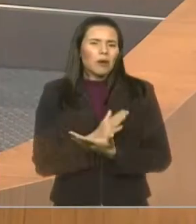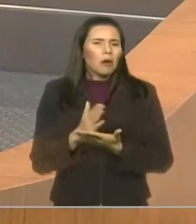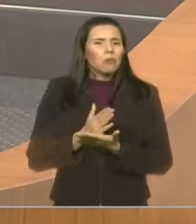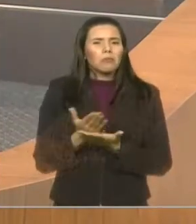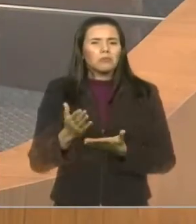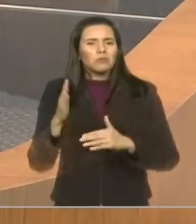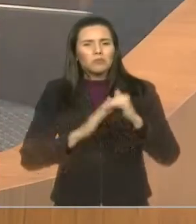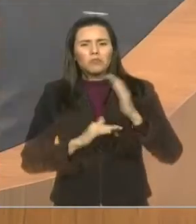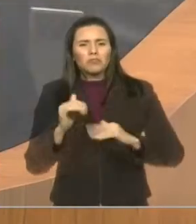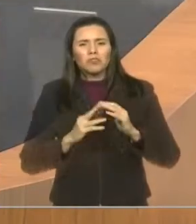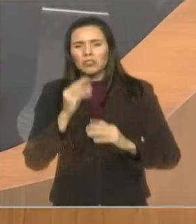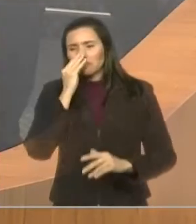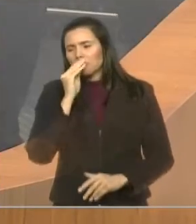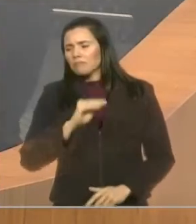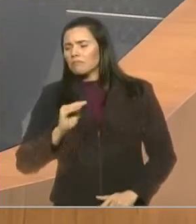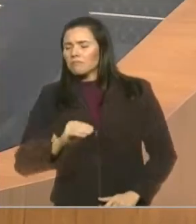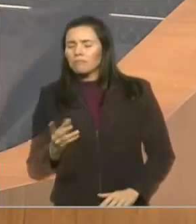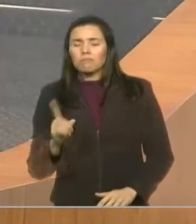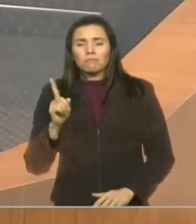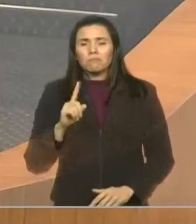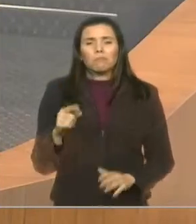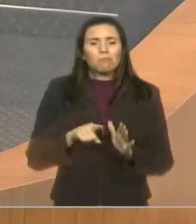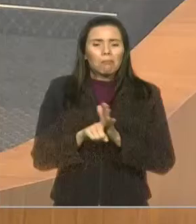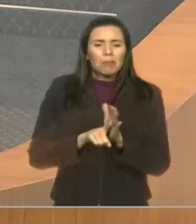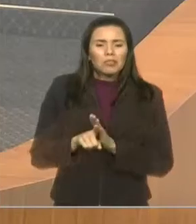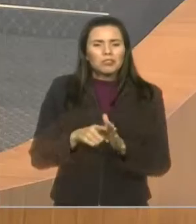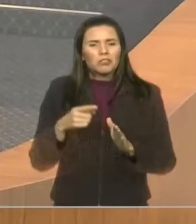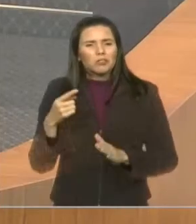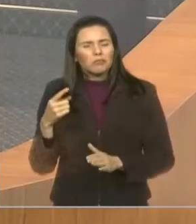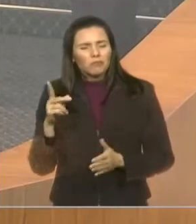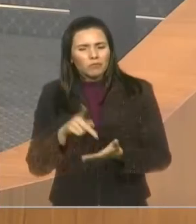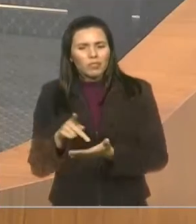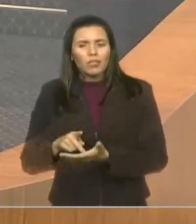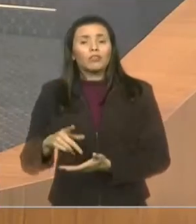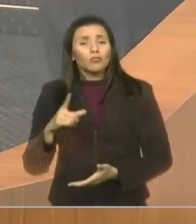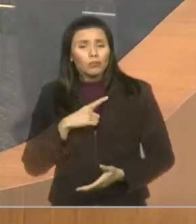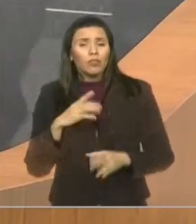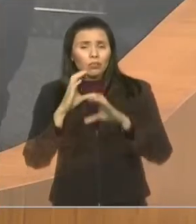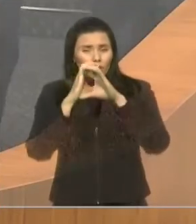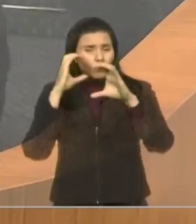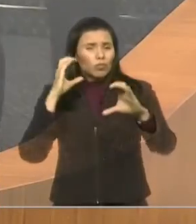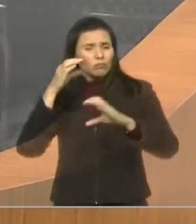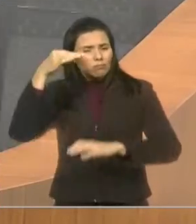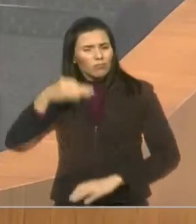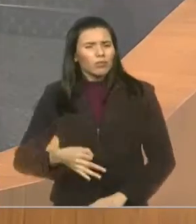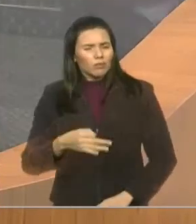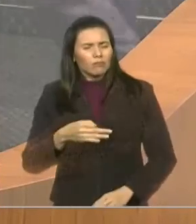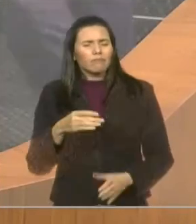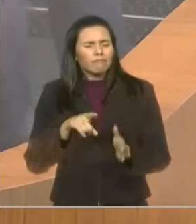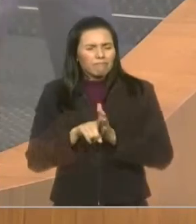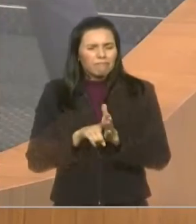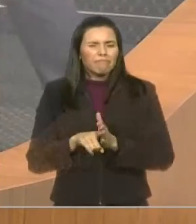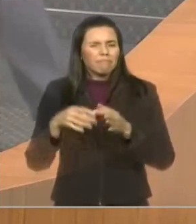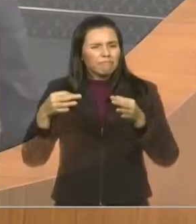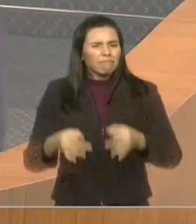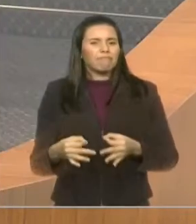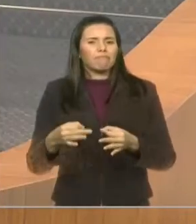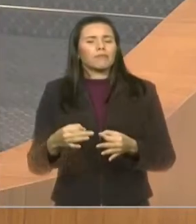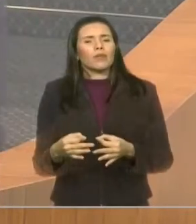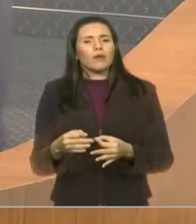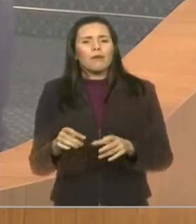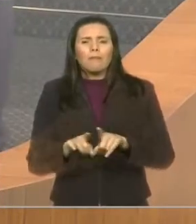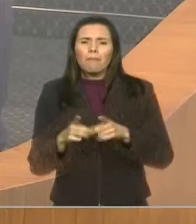é necessário, com respeito aos grandes engenheiros que o Maranhão tem, mas destacar essa negligência que a gente observa de uma